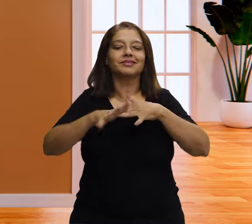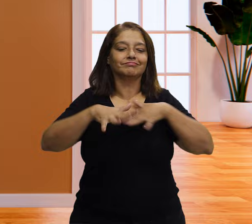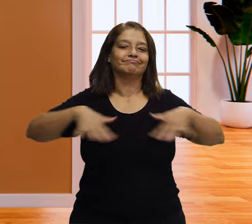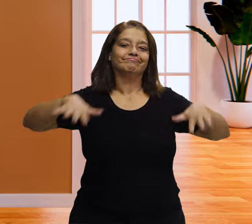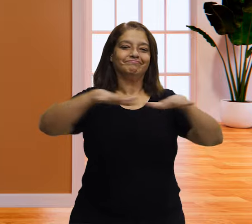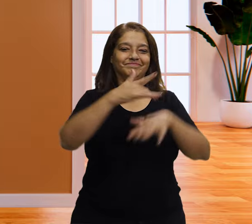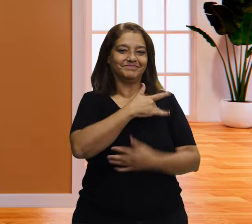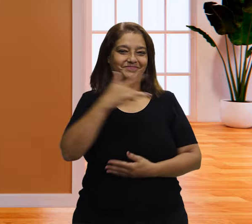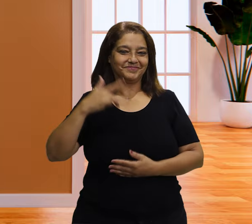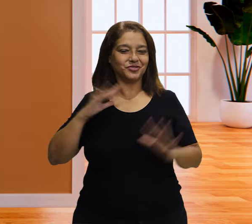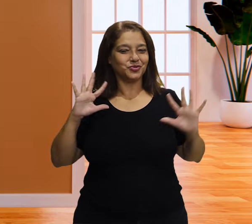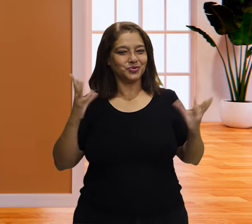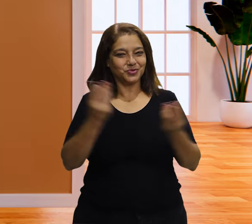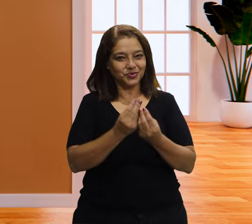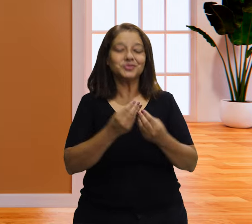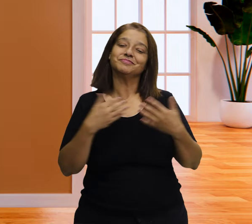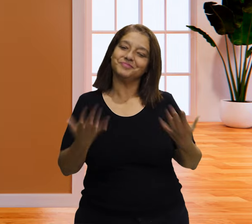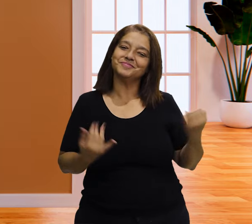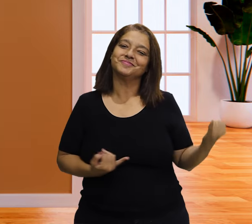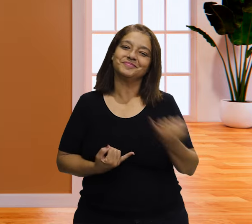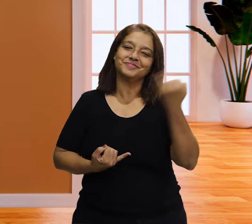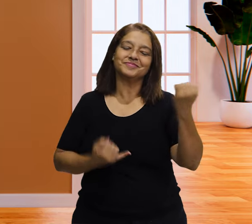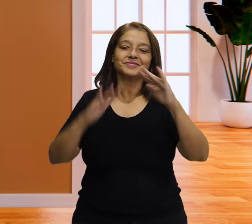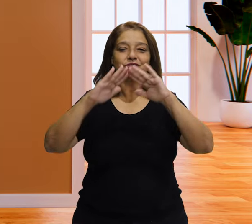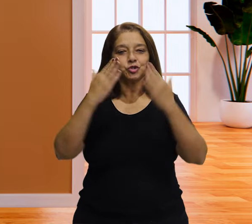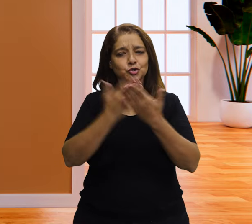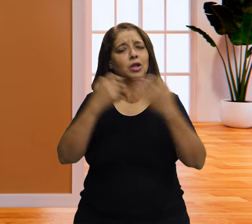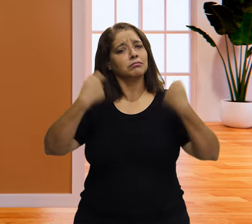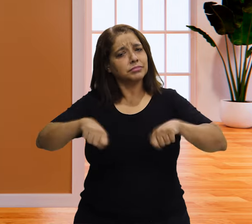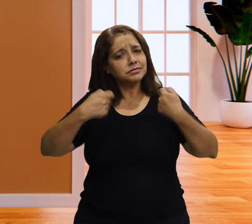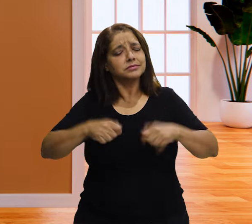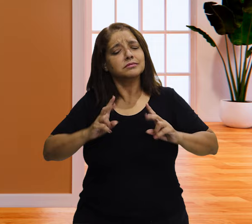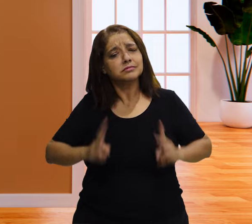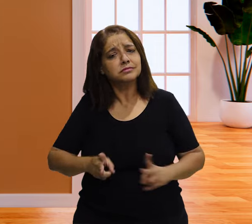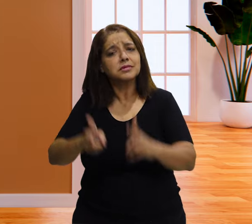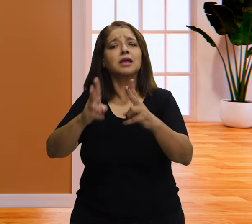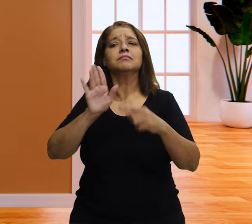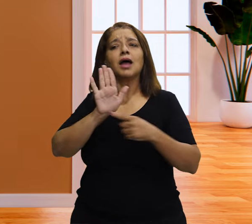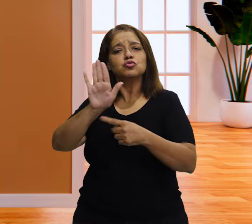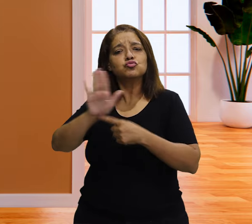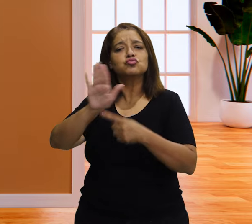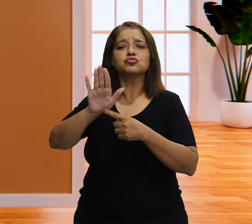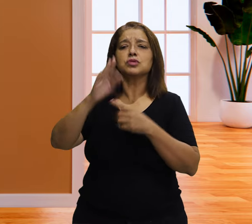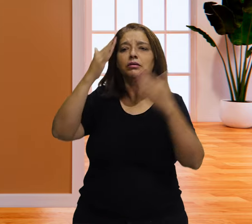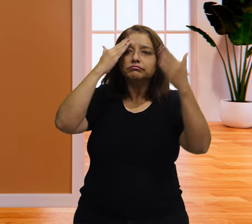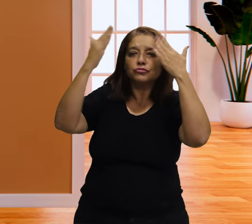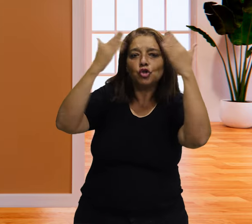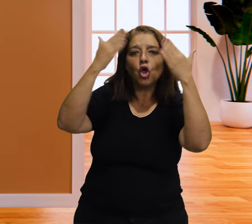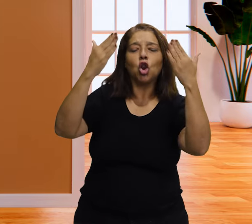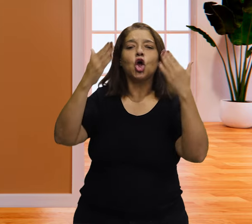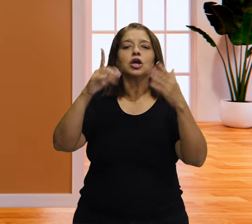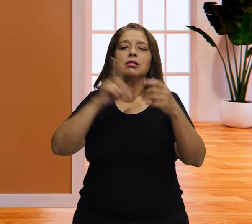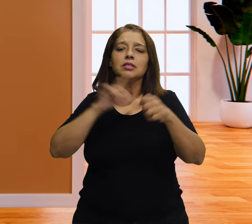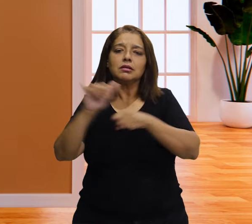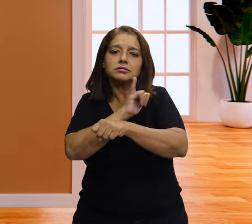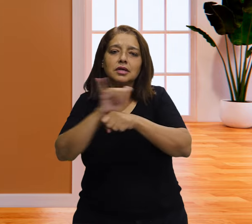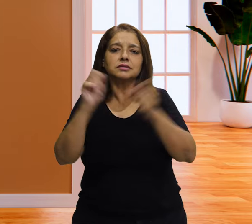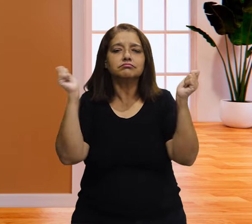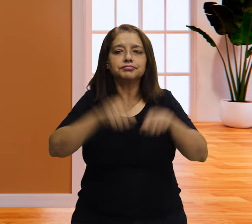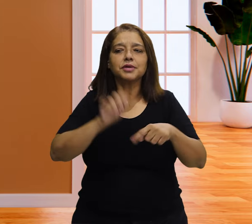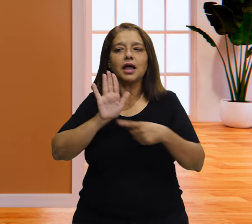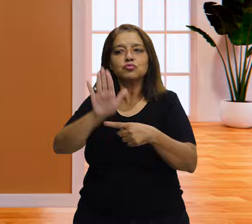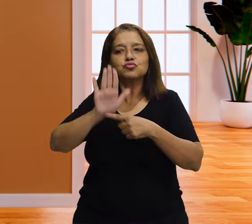que a instituição crie uma cultura de segurança psicológica e crie estratégias práticas que contribuam para a escuta